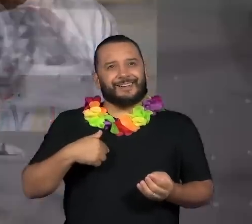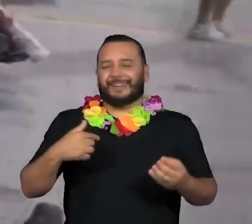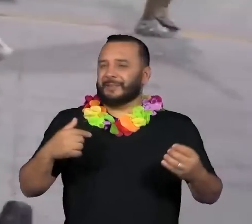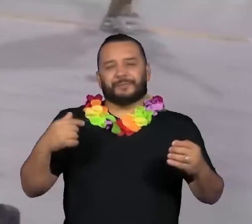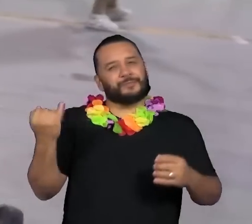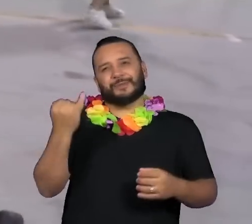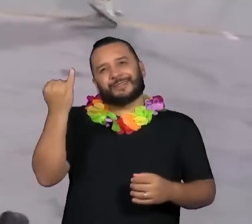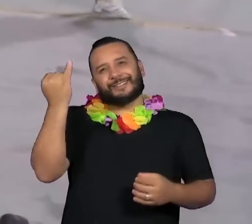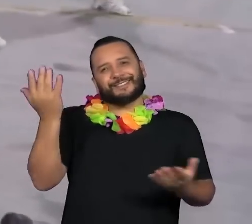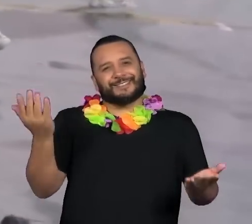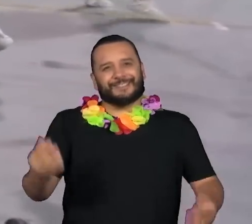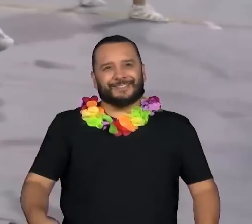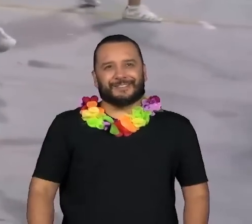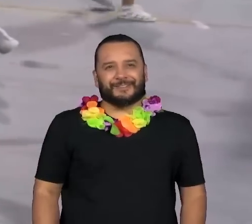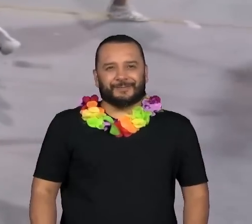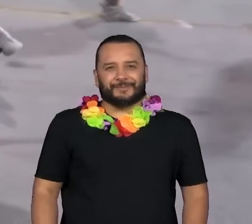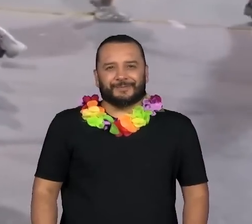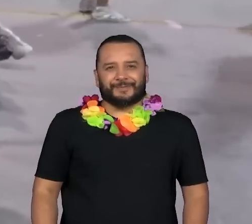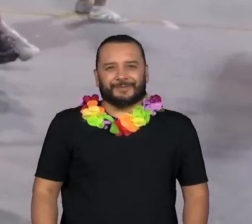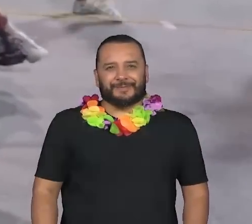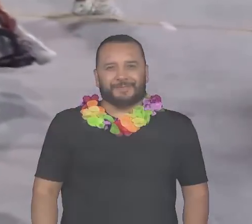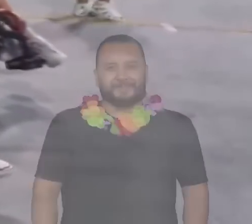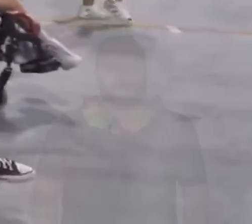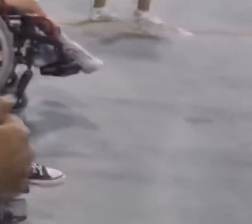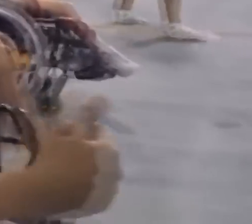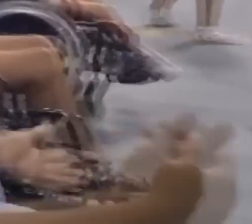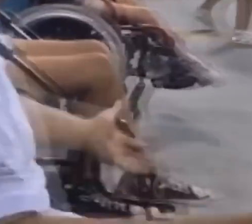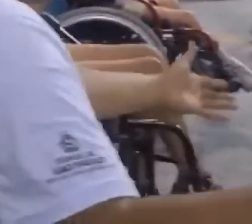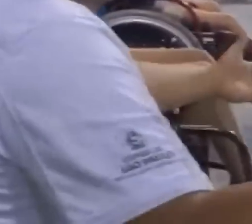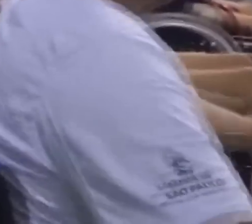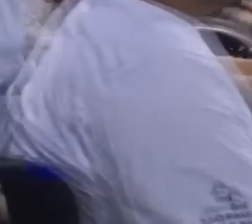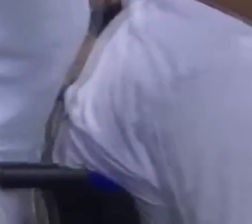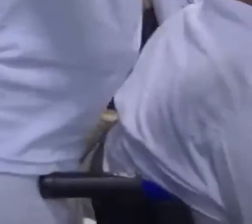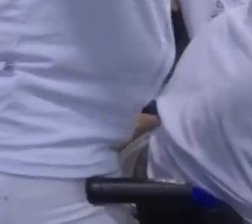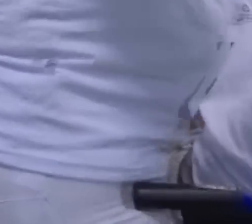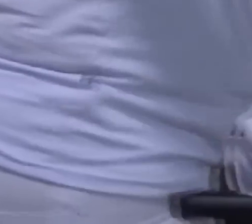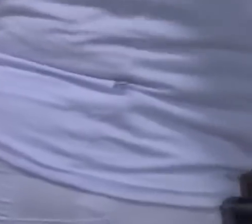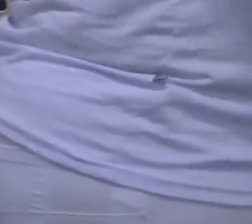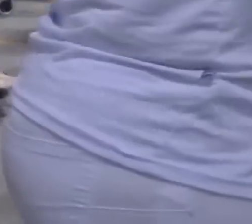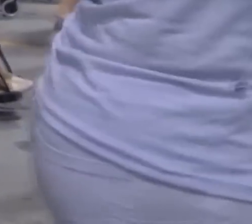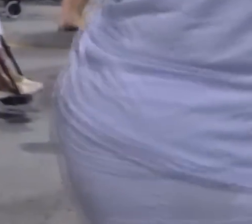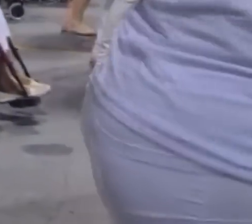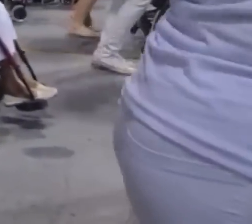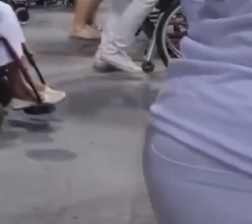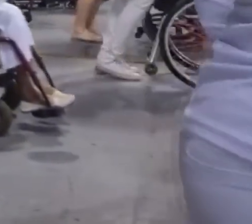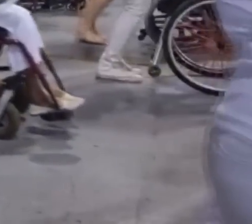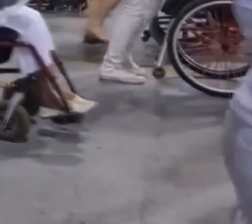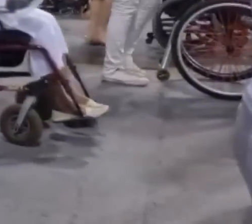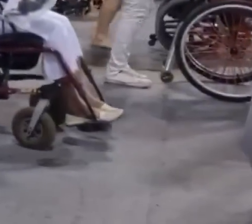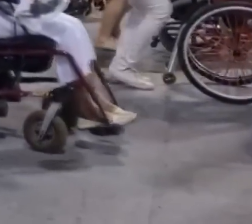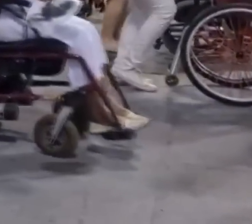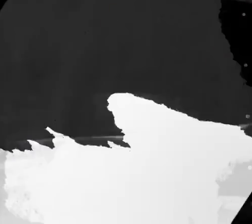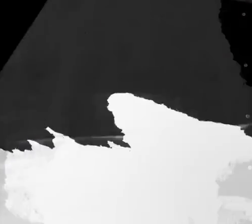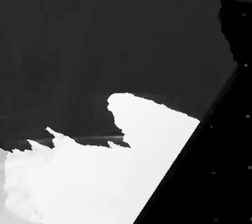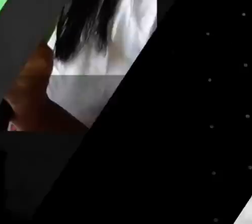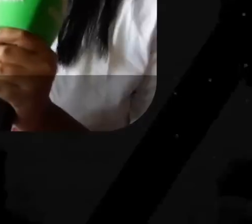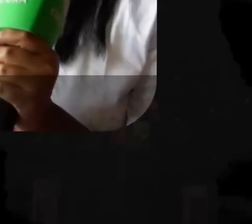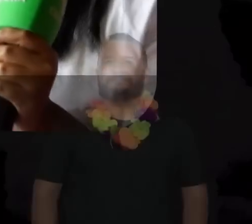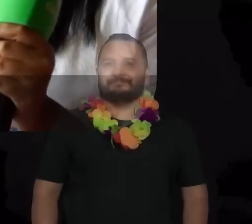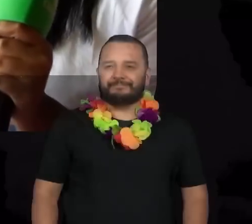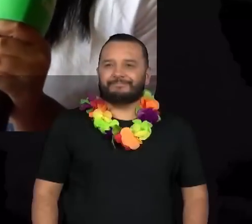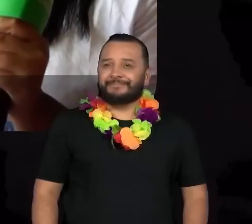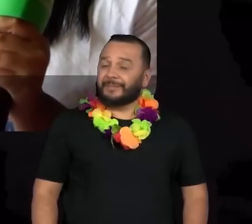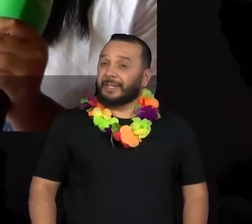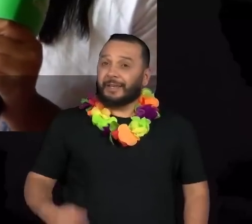palavras. O povo preto deu seu toque genial, lutou, construiu a nossa riqueza. Não desfilo